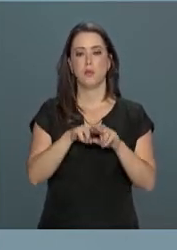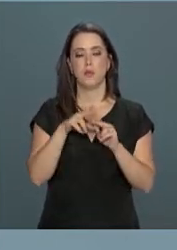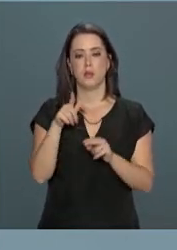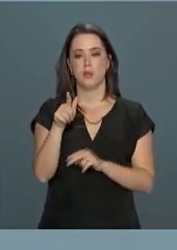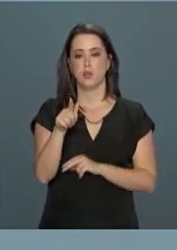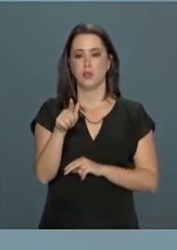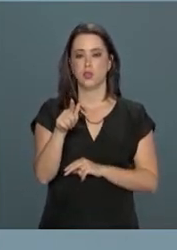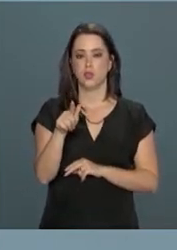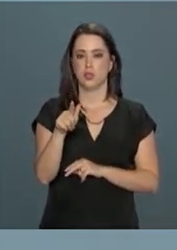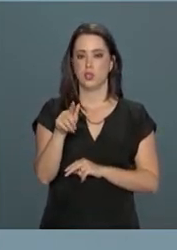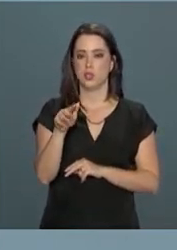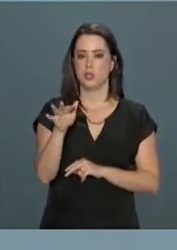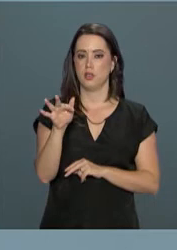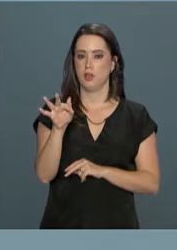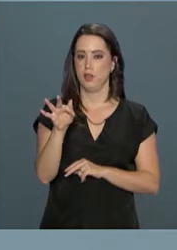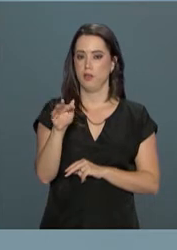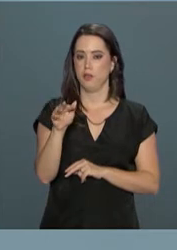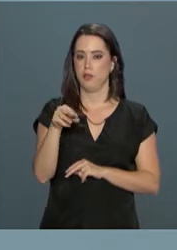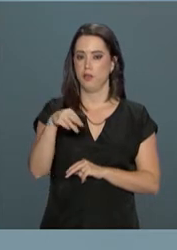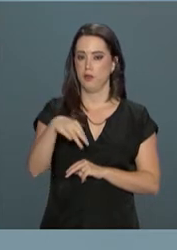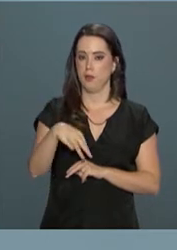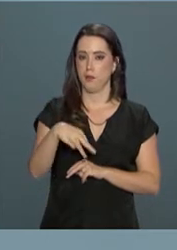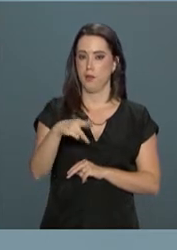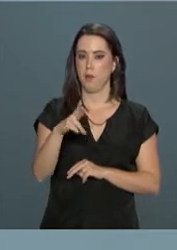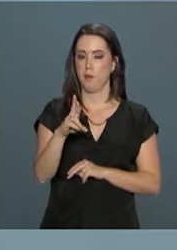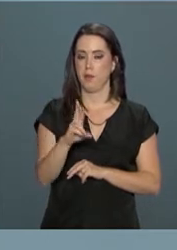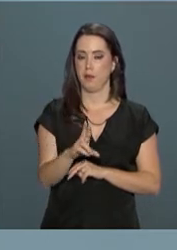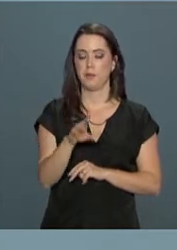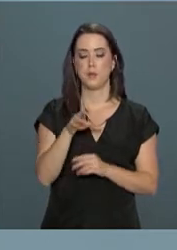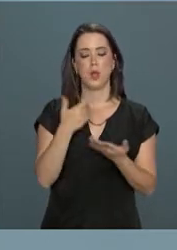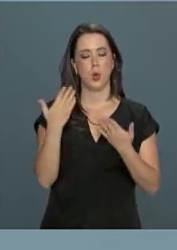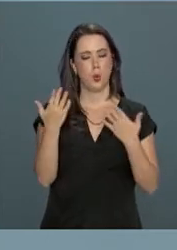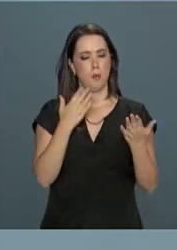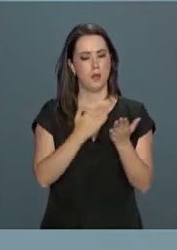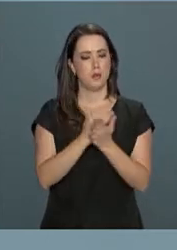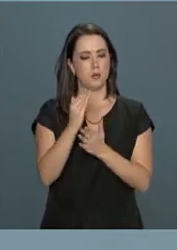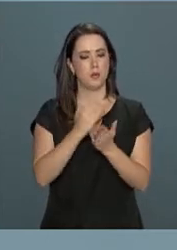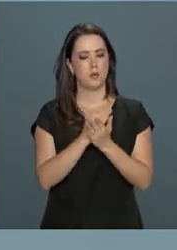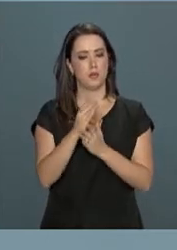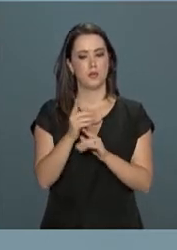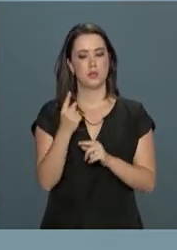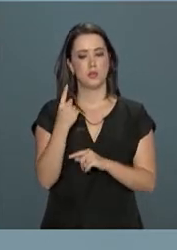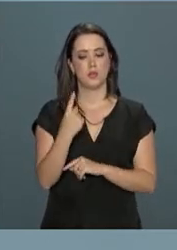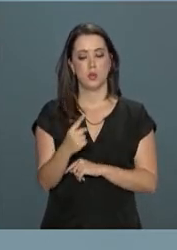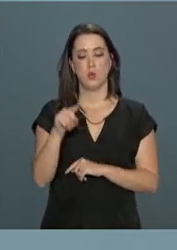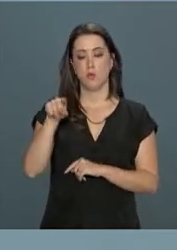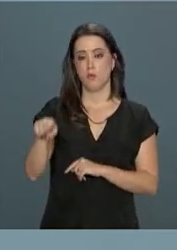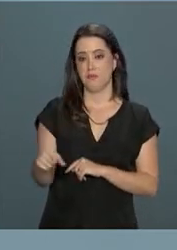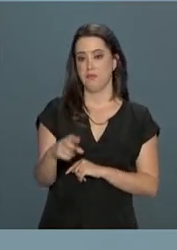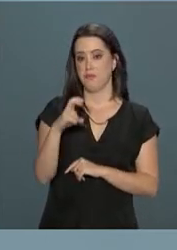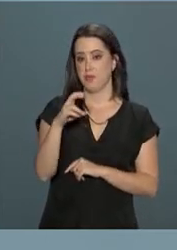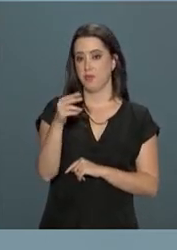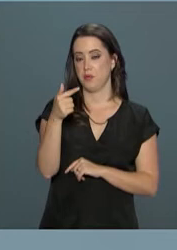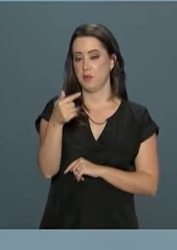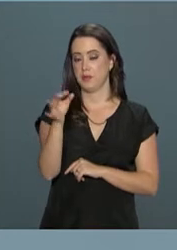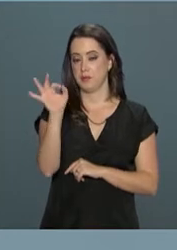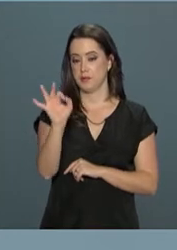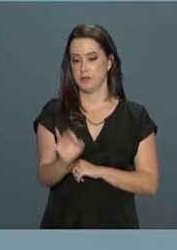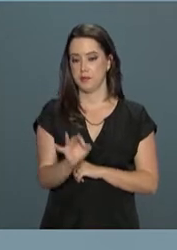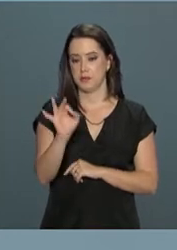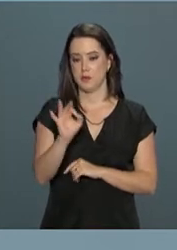GFMAR. Desde a implantação do projeto, a área protegida do território marinho e costeiro foi ampliada